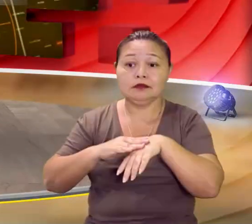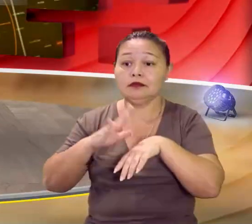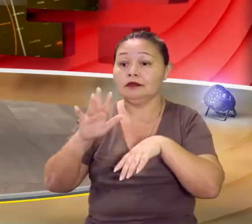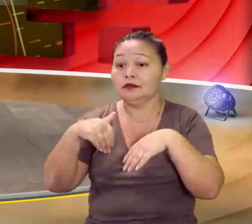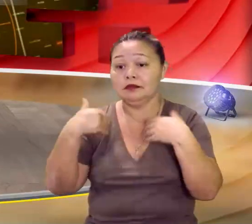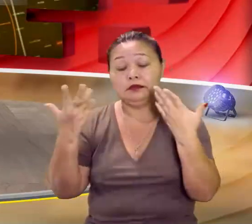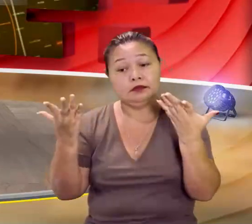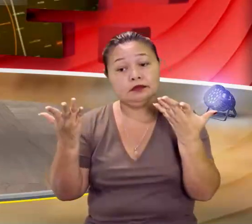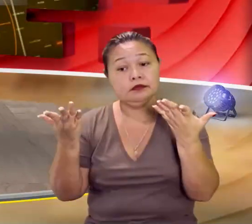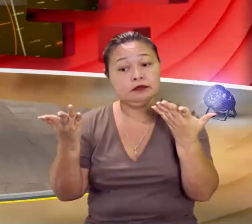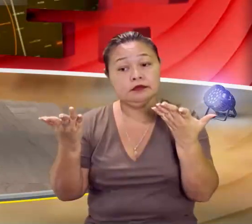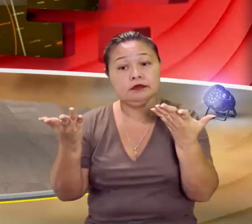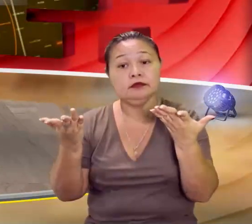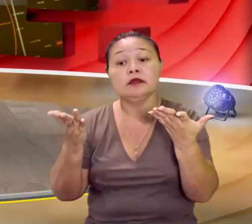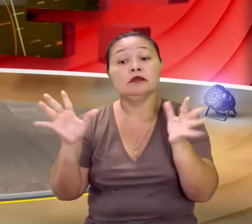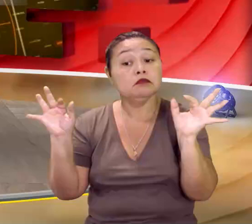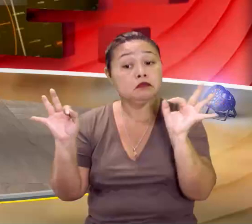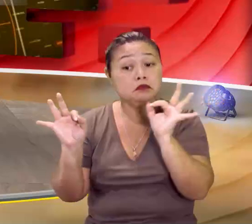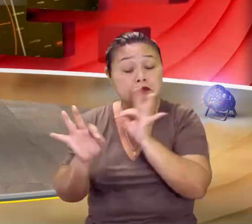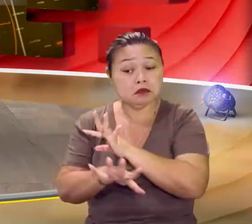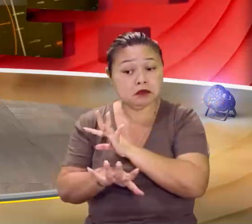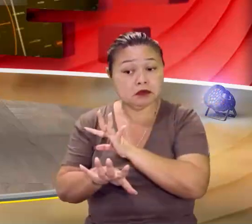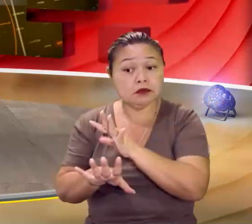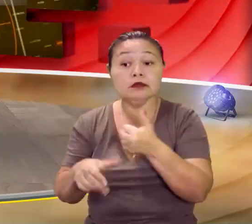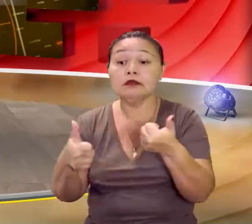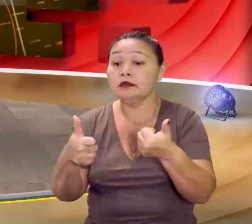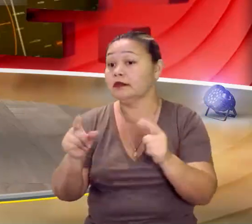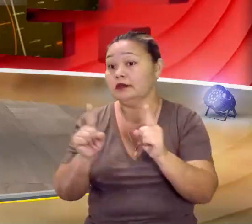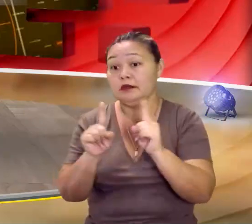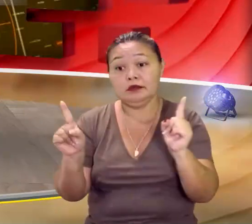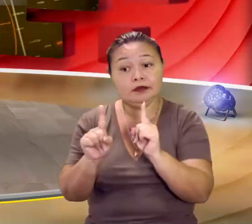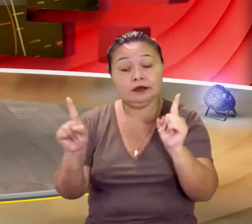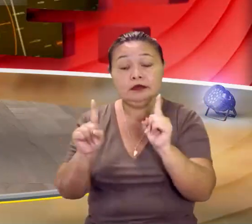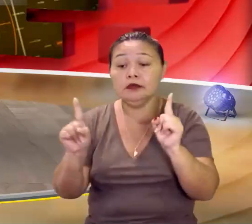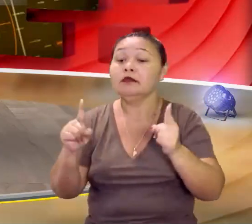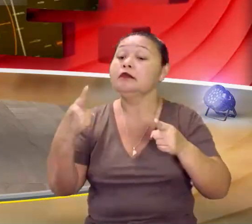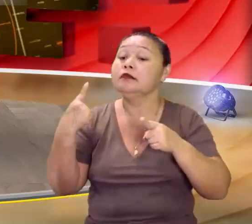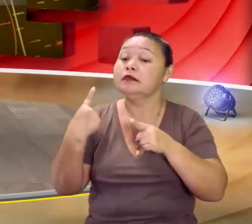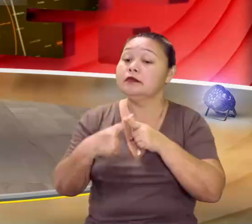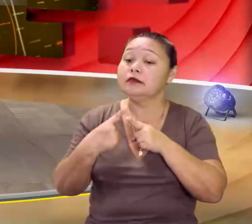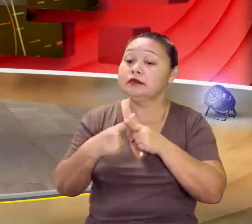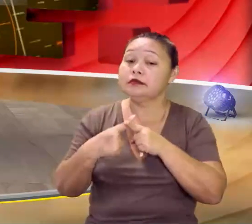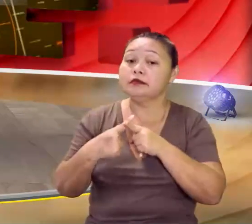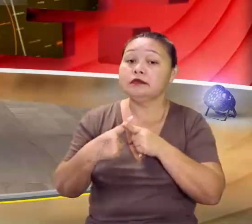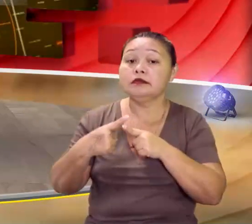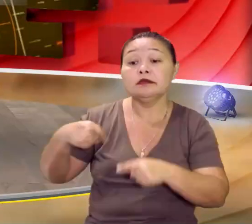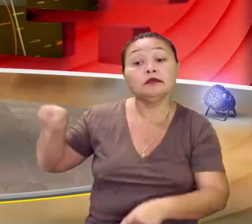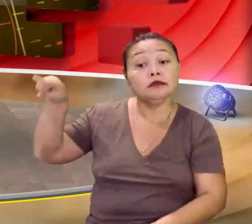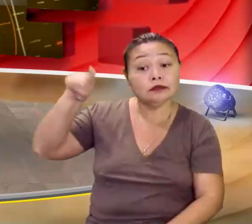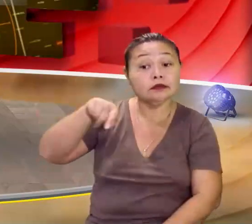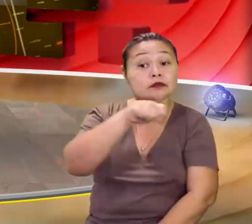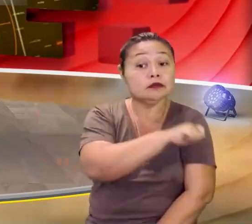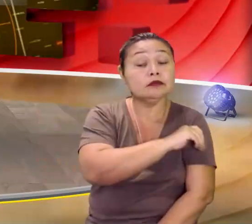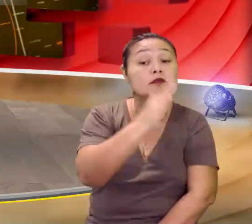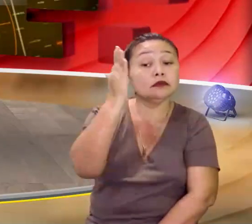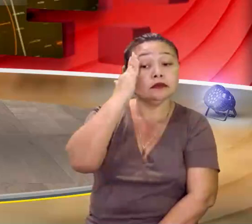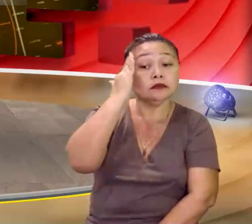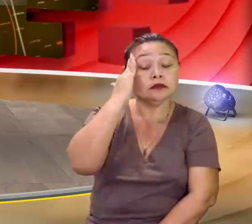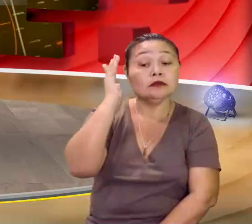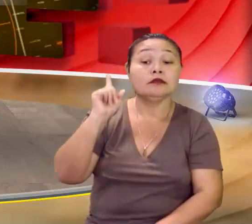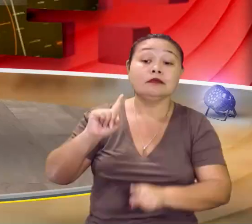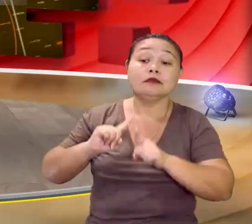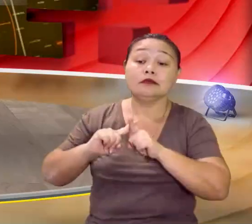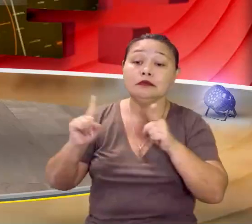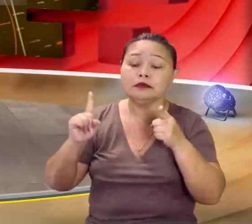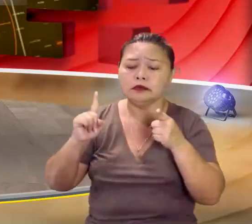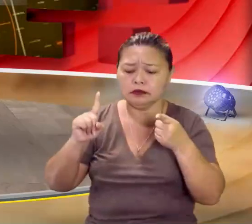trivial. Beleza, feito isso, acabou? Não, porque tem aluno que sabe fazer isso aqui todinho. mas que quando